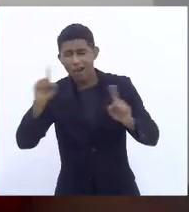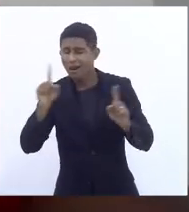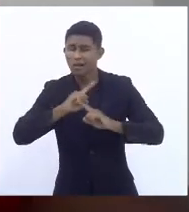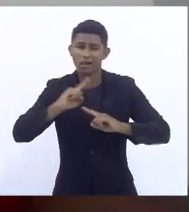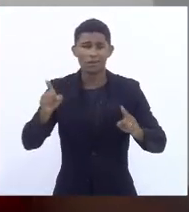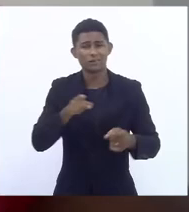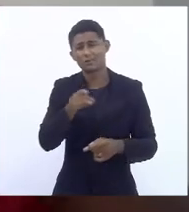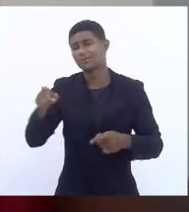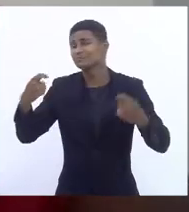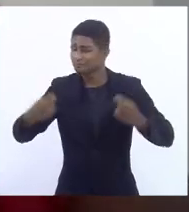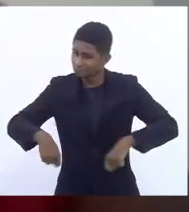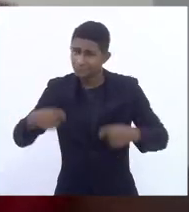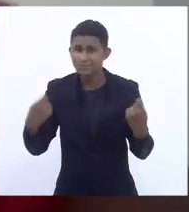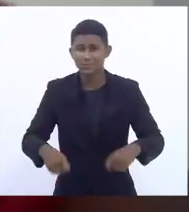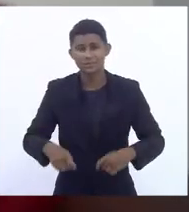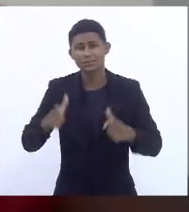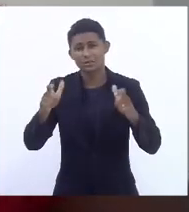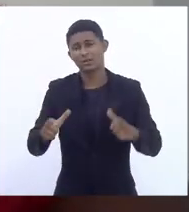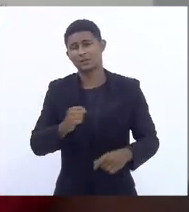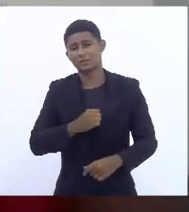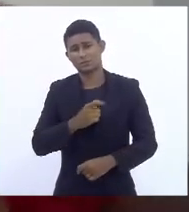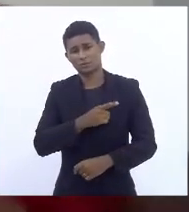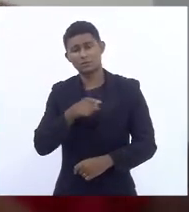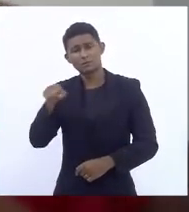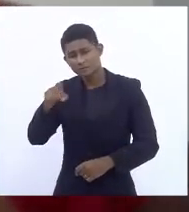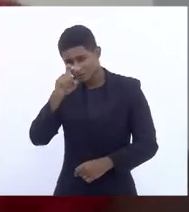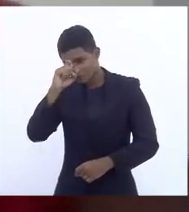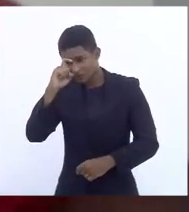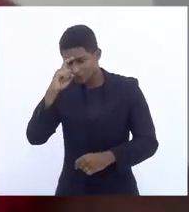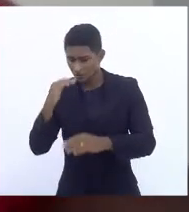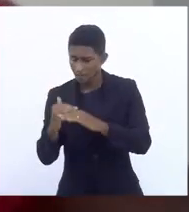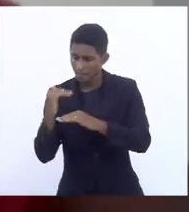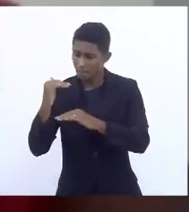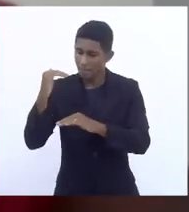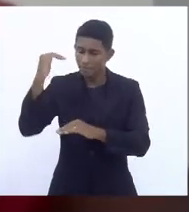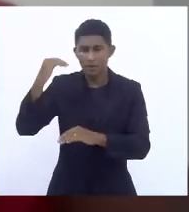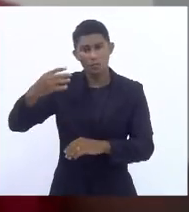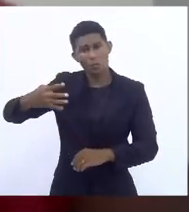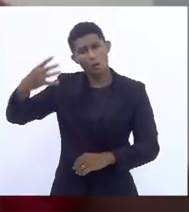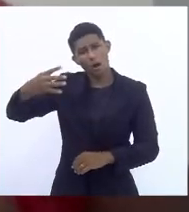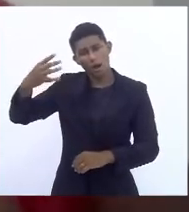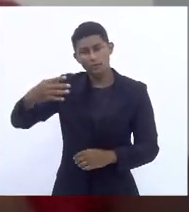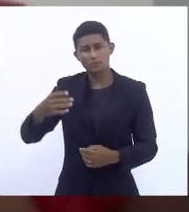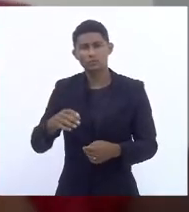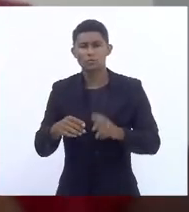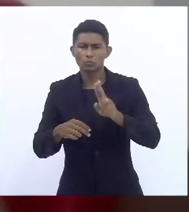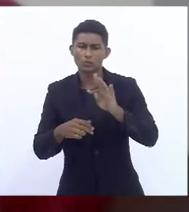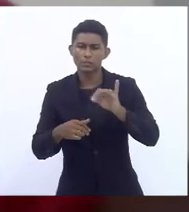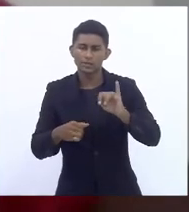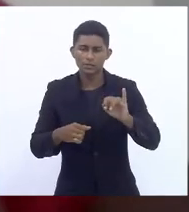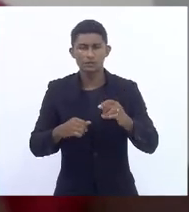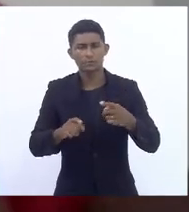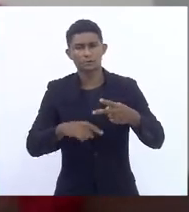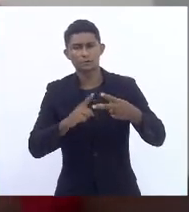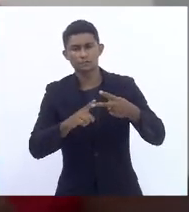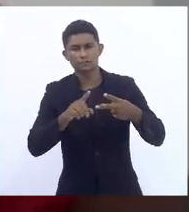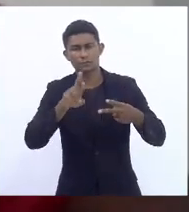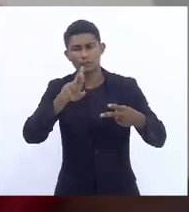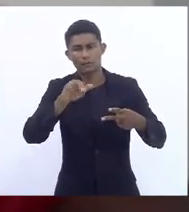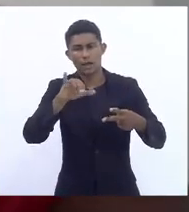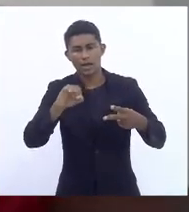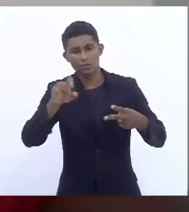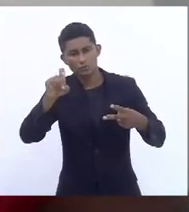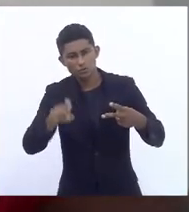de São Gonçalo, um hospital que teria 4 andares, com UTI, consultórios, raio-x, 40 quartos